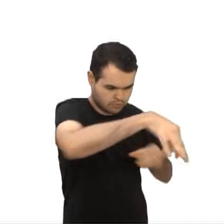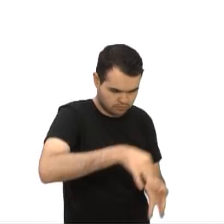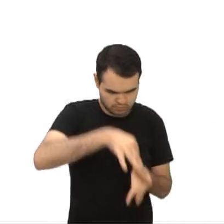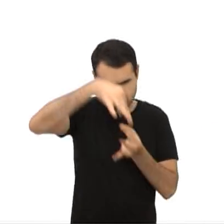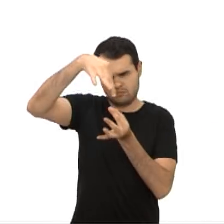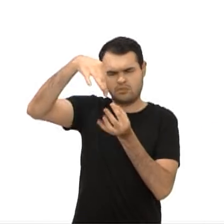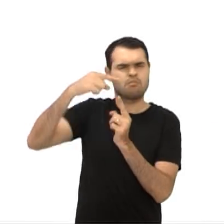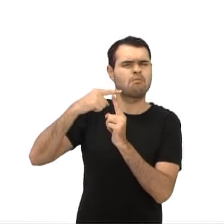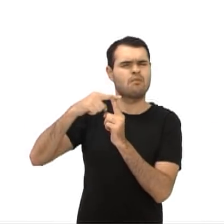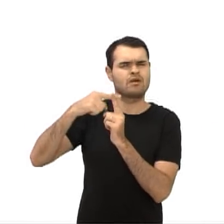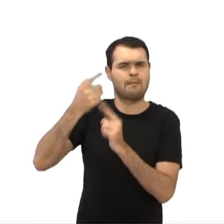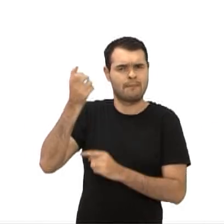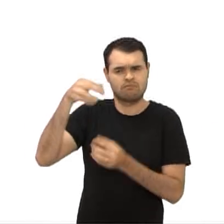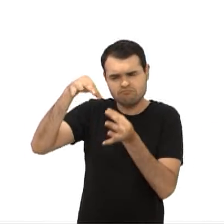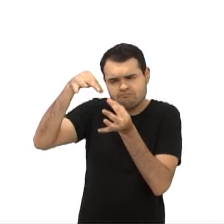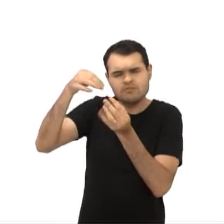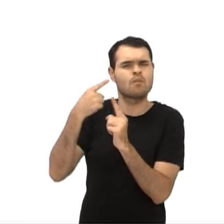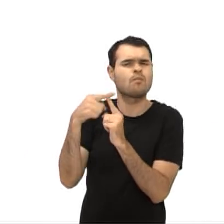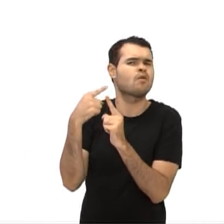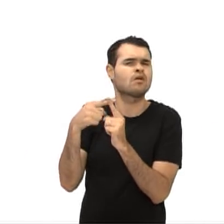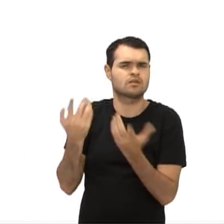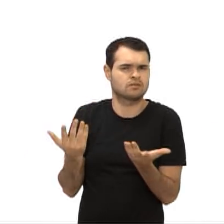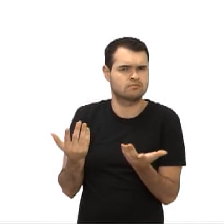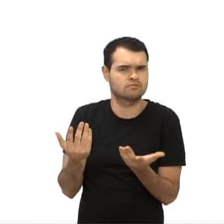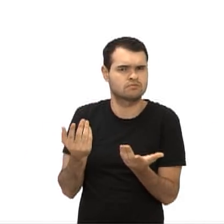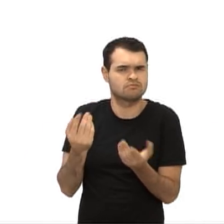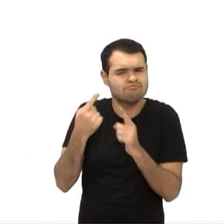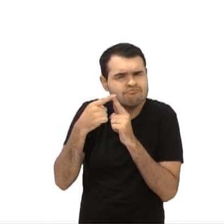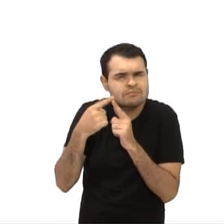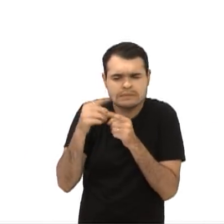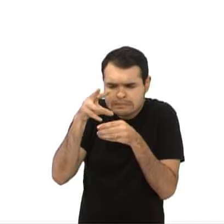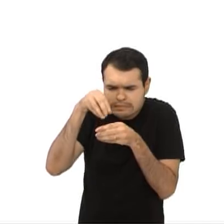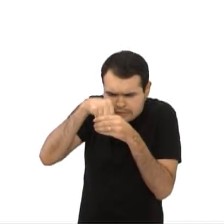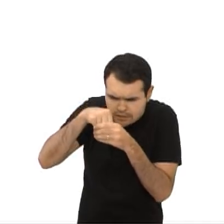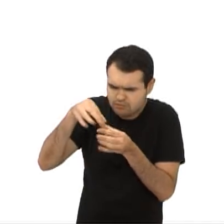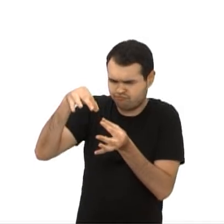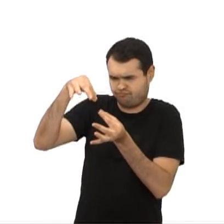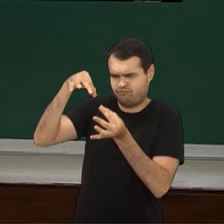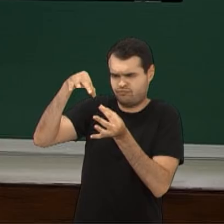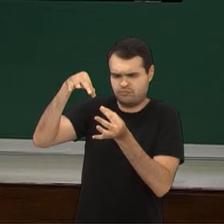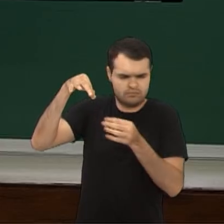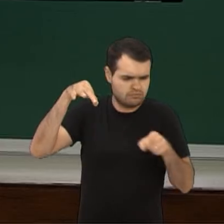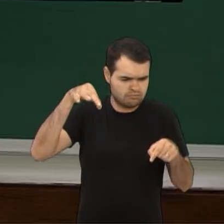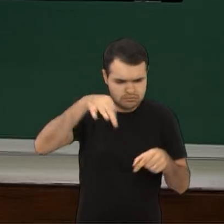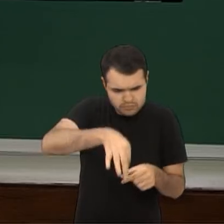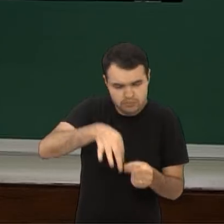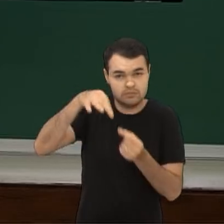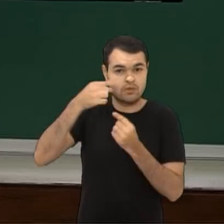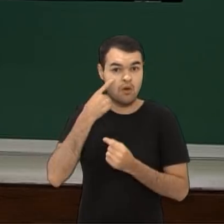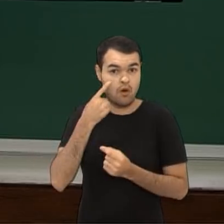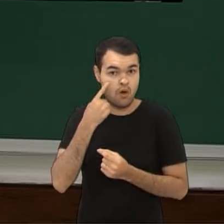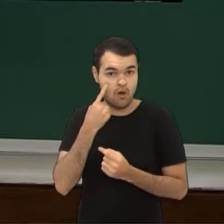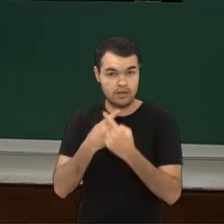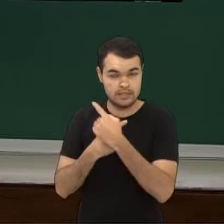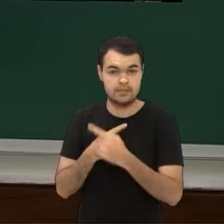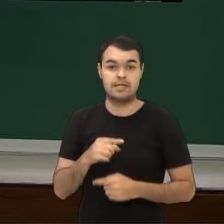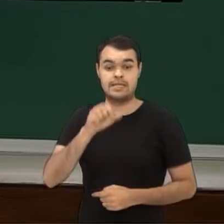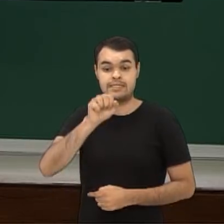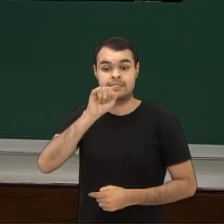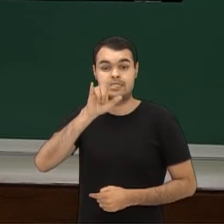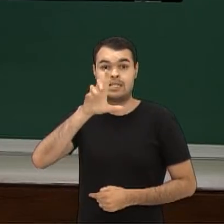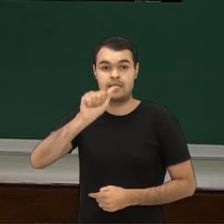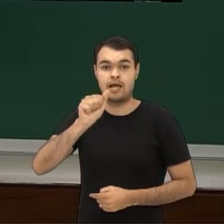Para que será que eles servem? Para que serve aqueles saquinhos que vêm dentro de embalagens diversas? Olha o que está escrito lá.